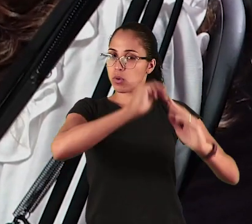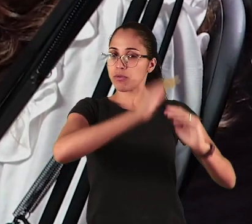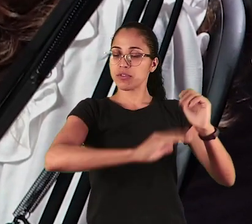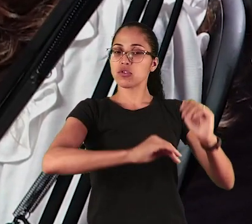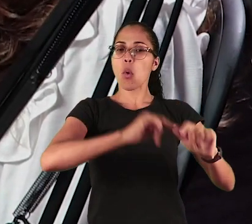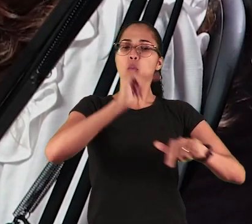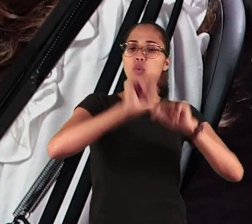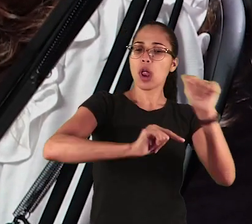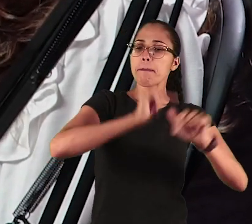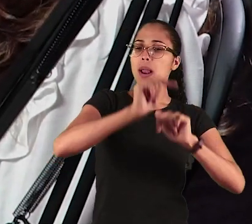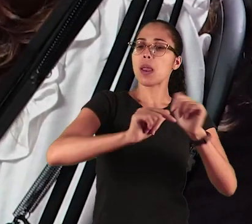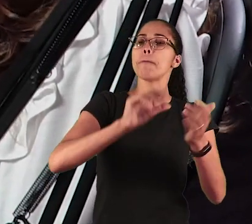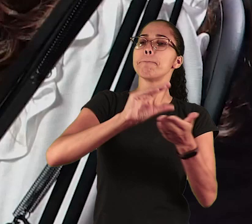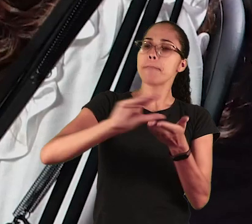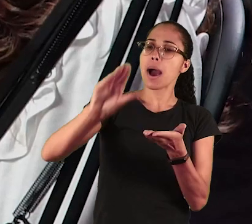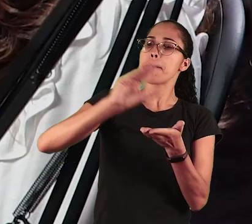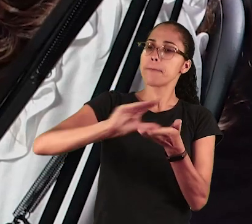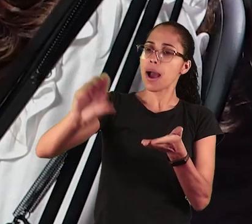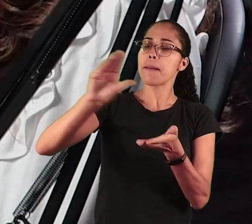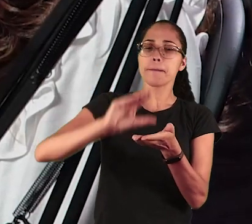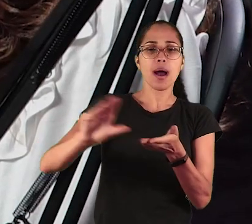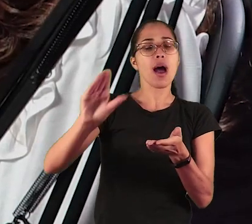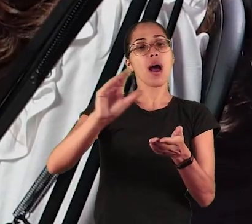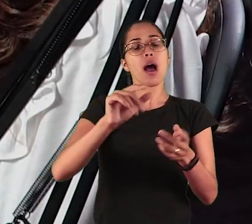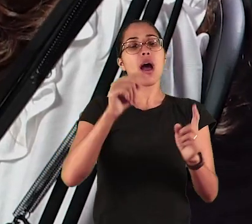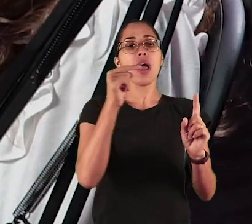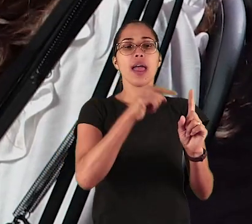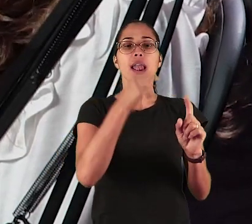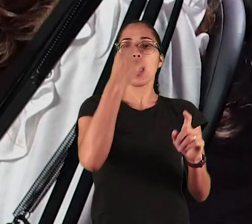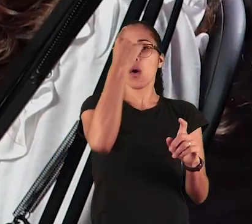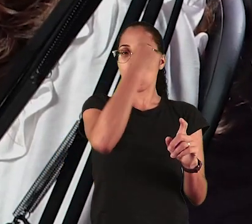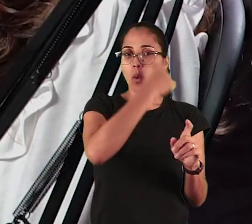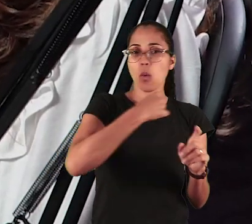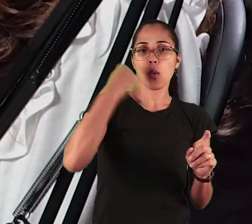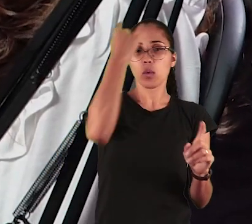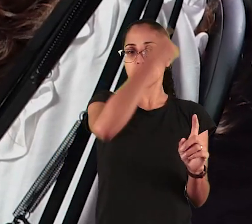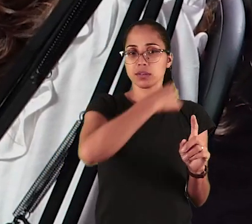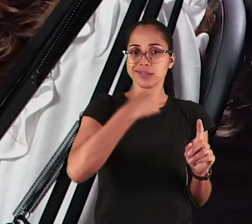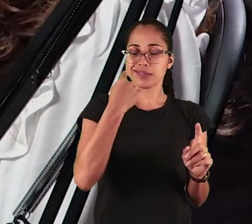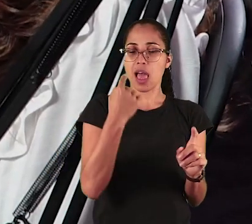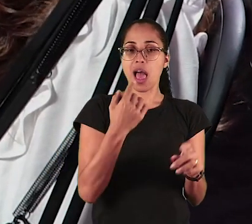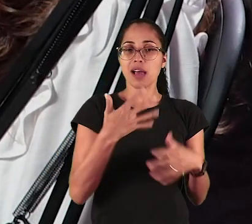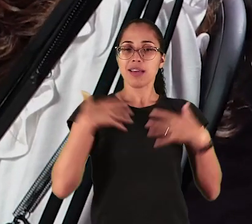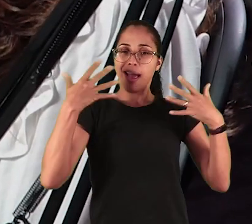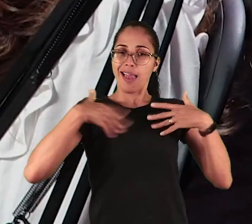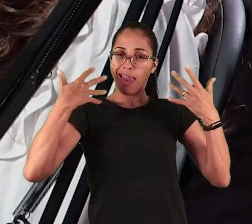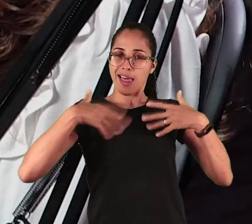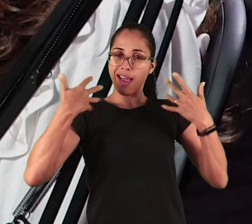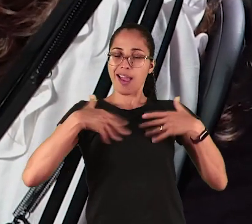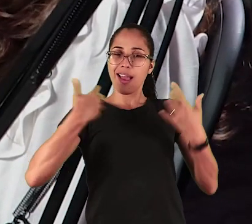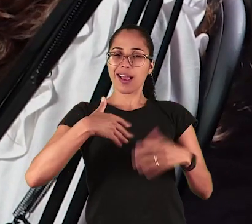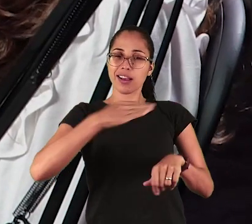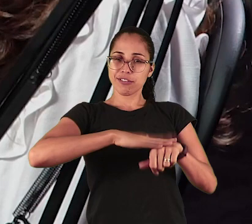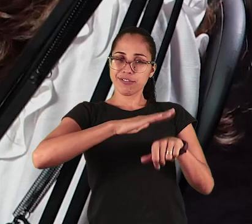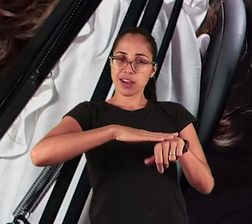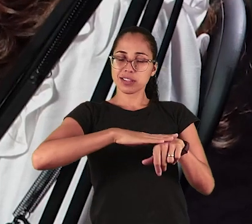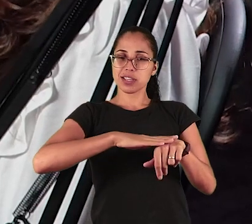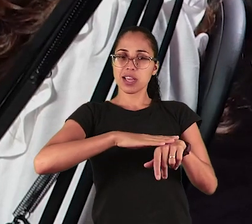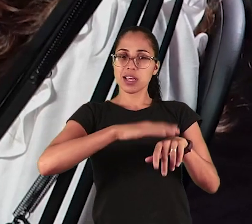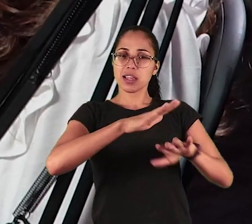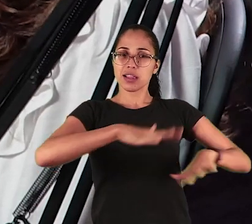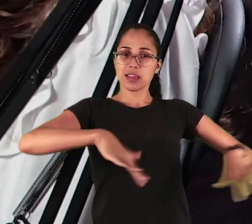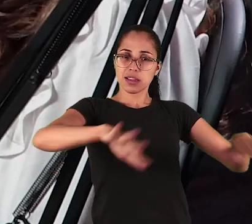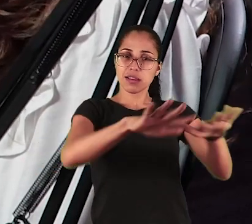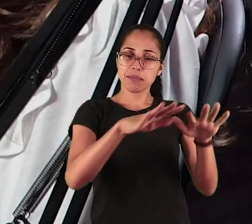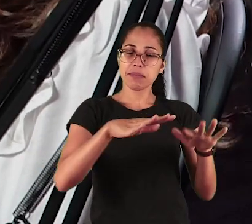esse ambiente de trabalho com as horas que ela consegue fazer se ela tiver motivada para fazer ou seja se ela tá num